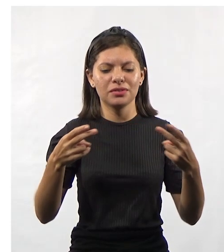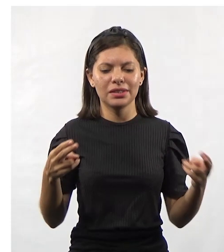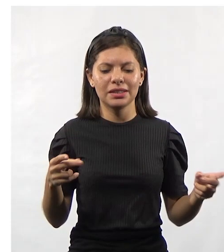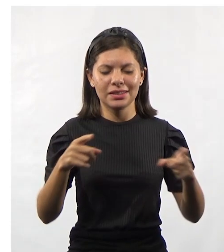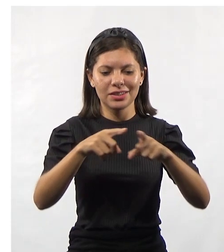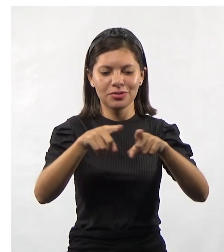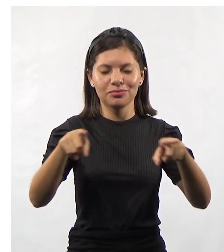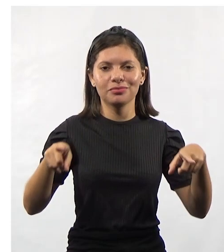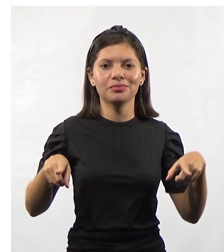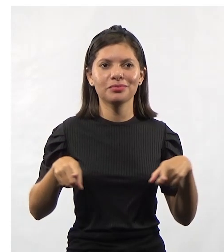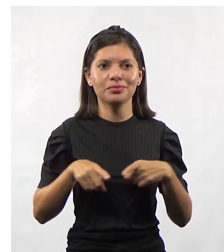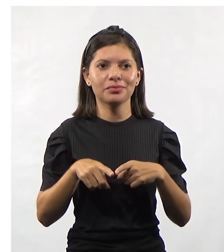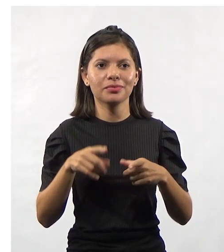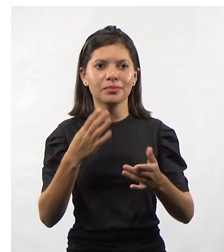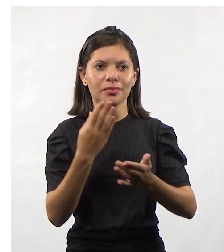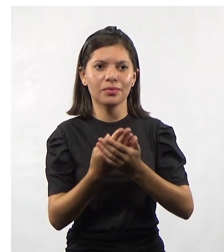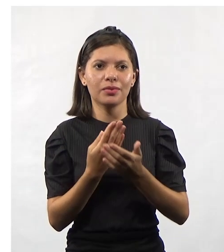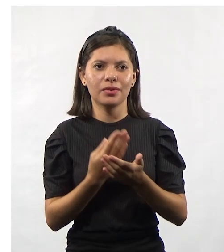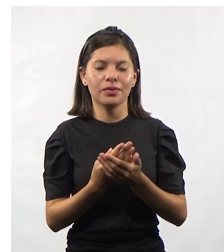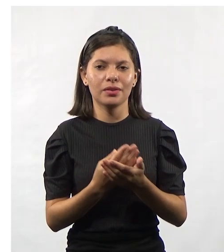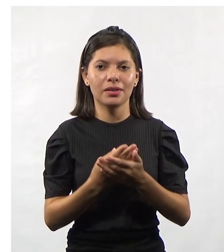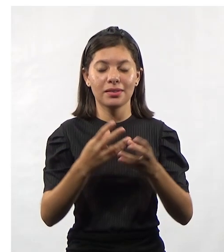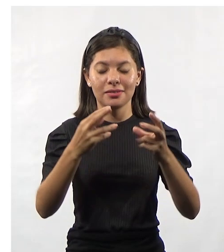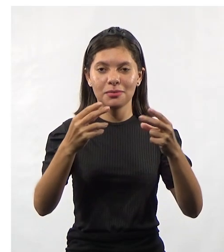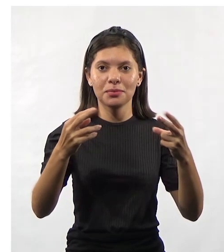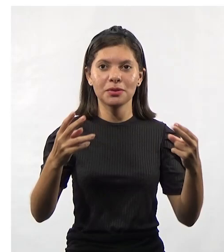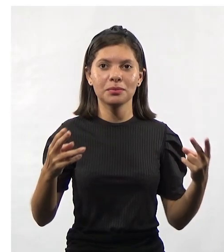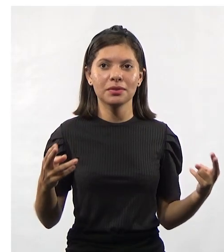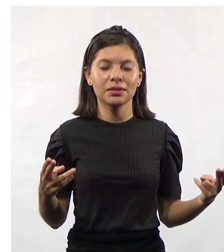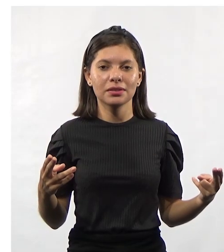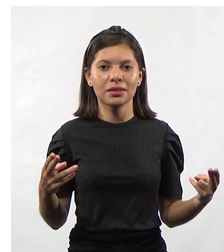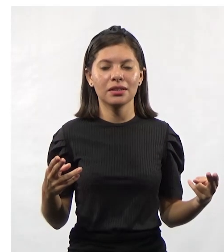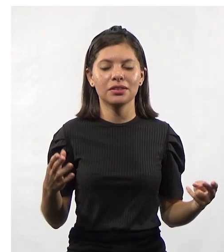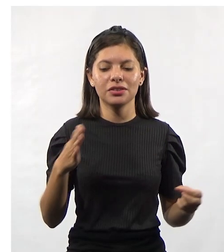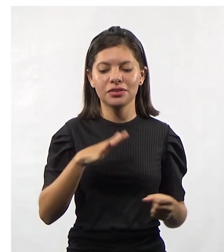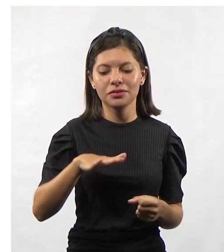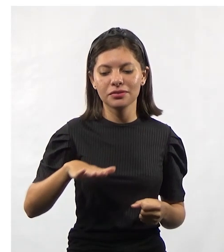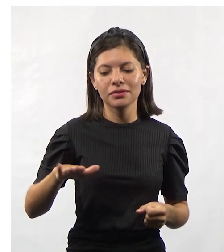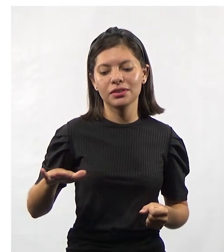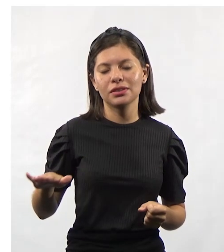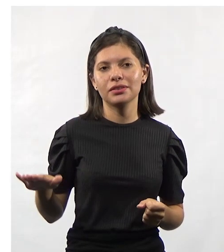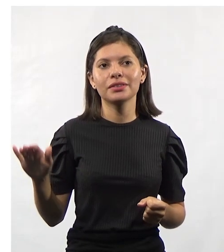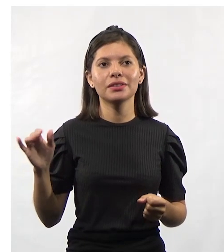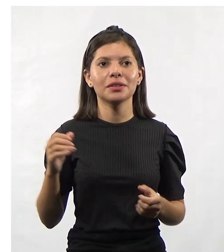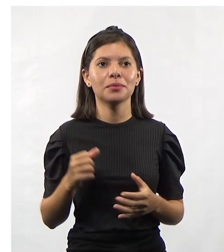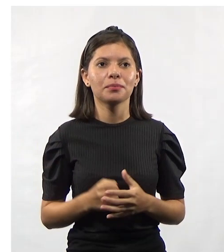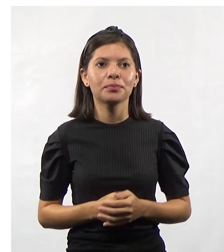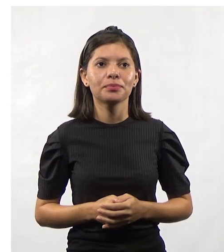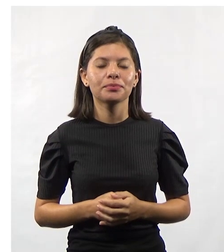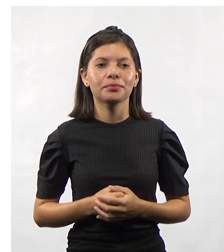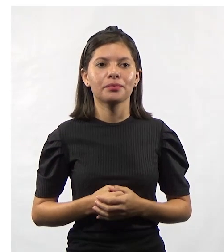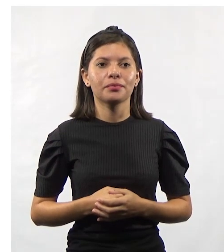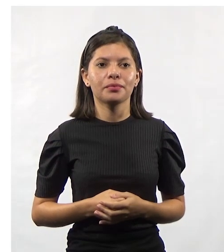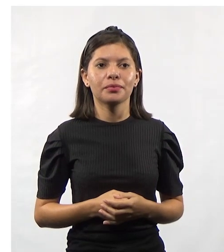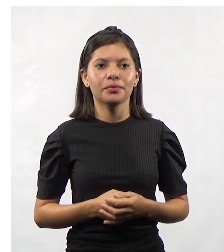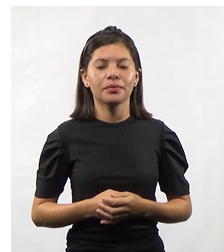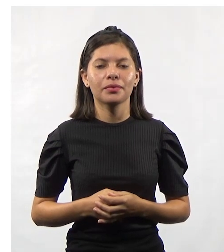Reconhecer que existem diferentes salas de aula, né? Portanto, aí uma multiplicidade de infâncias,